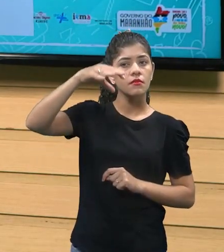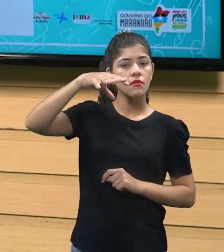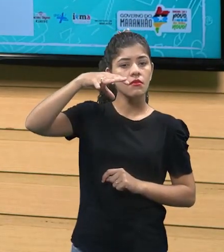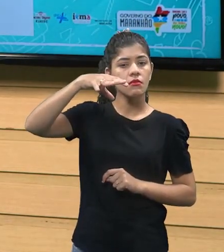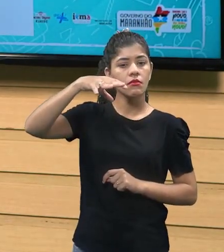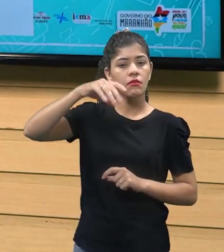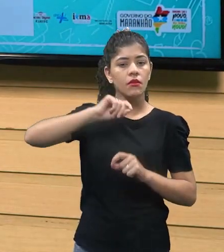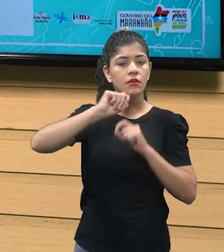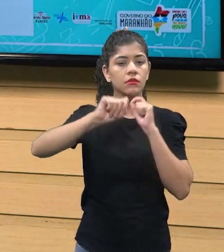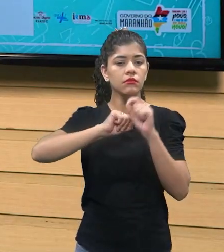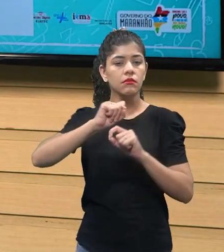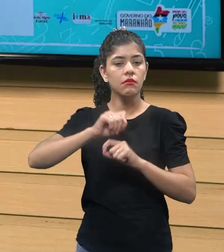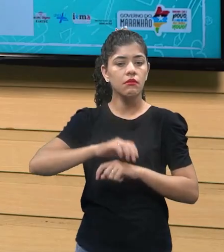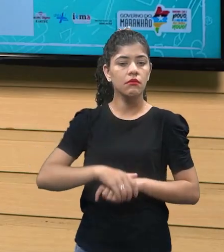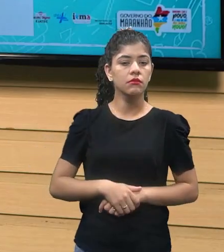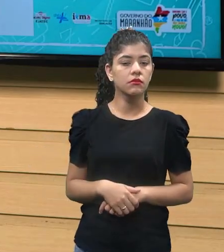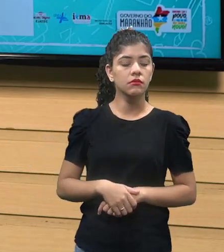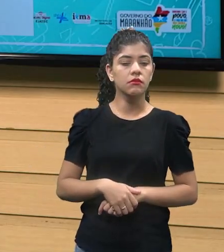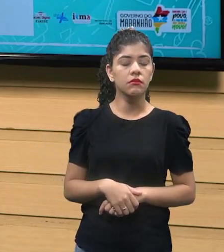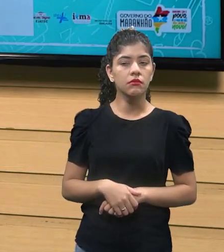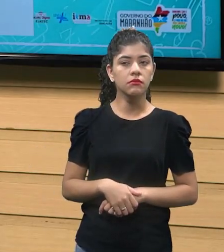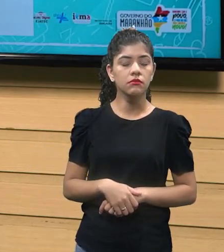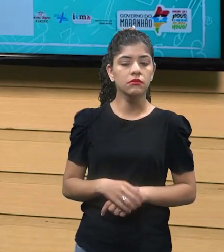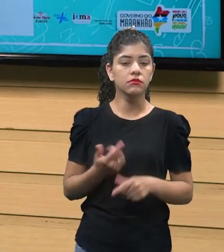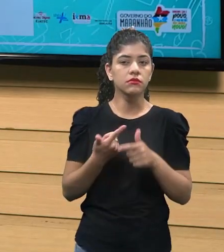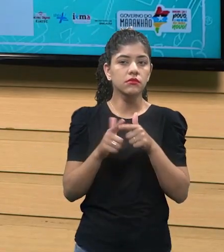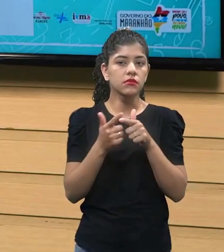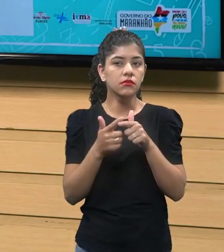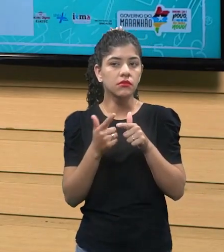plugada? Então, a gente vai olhar a